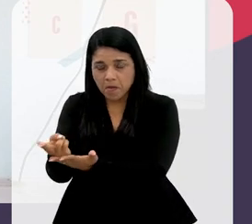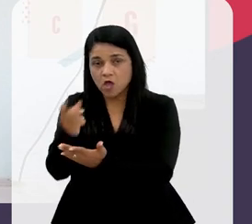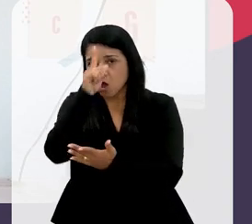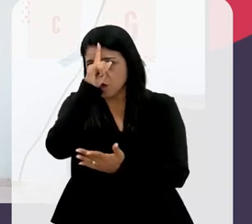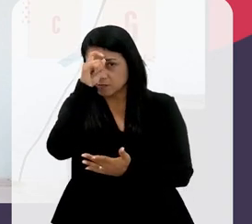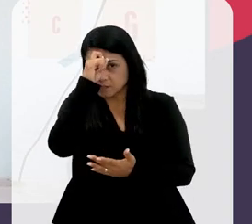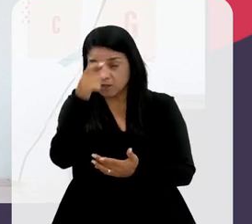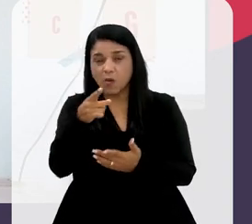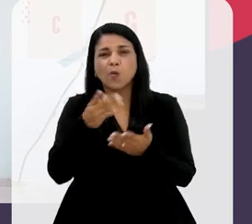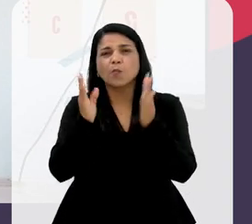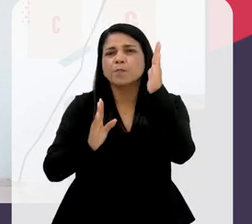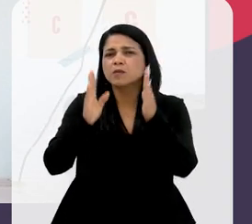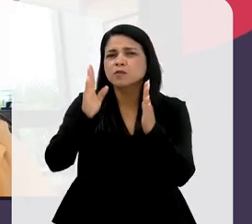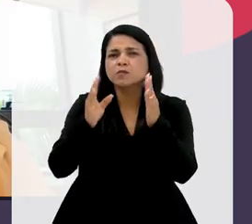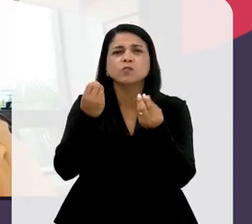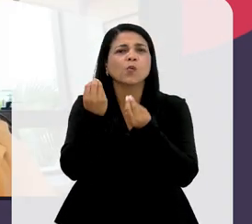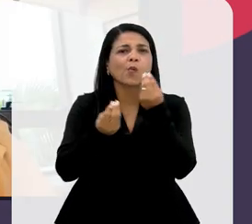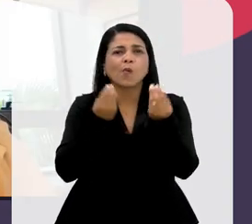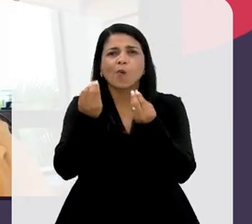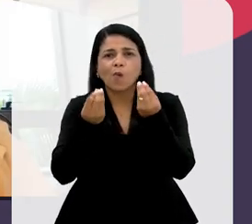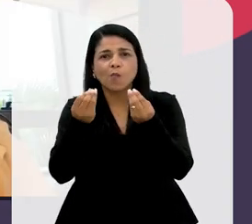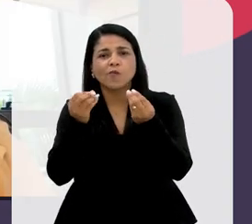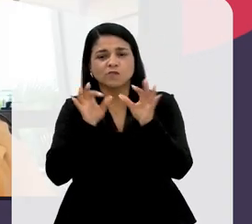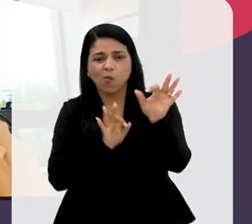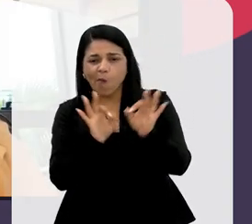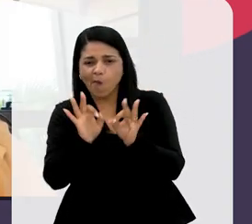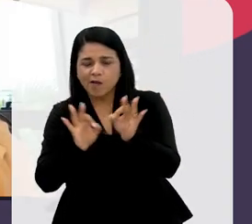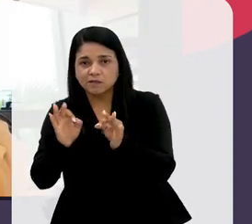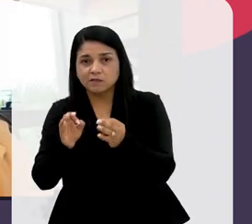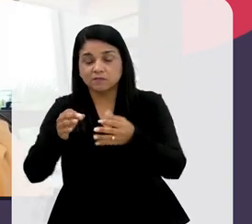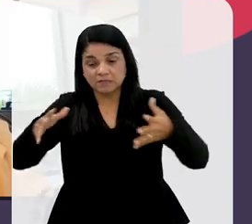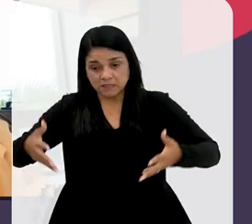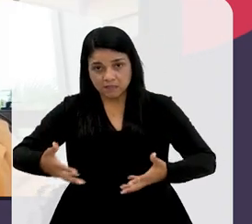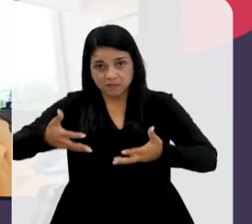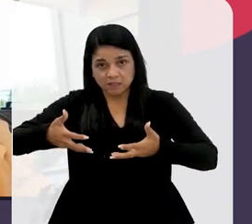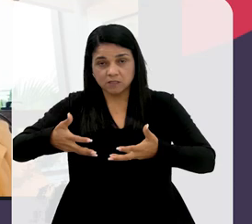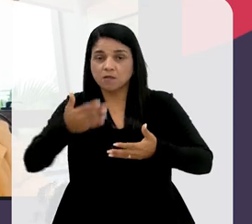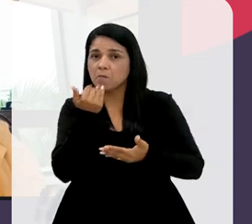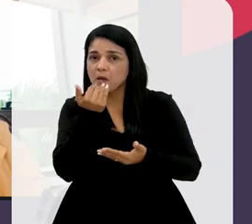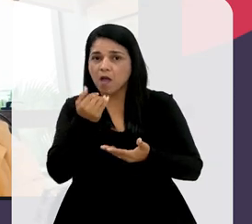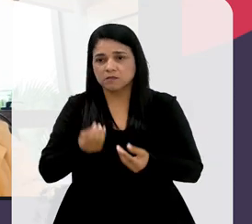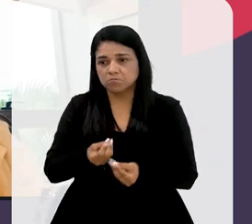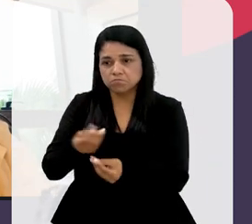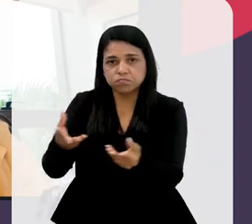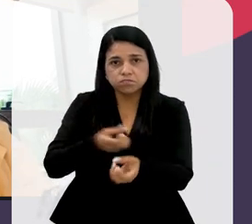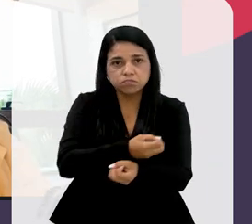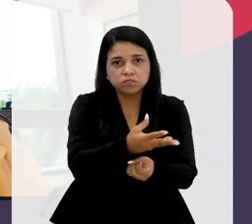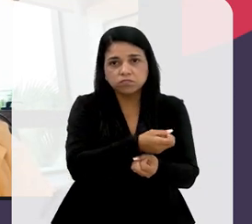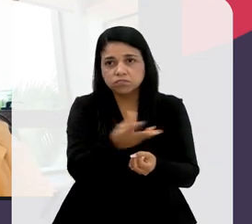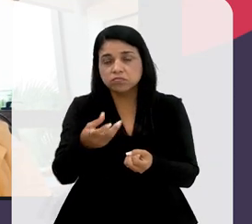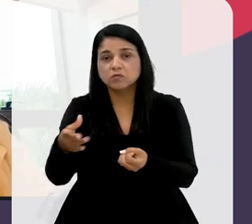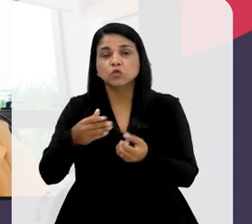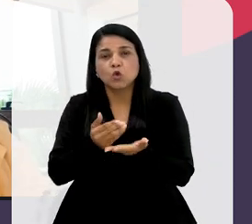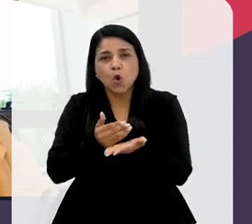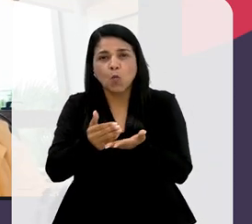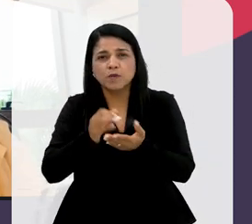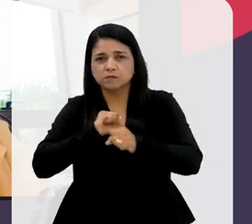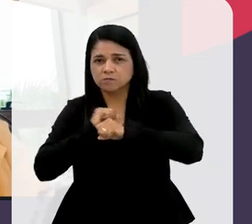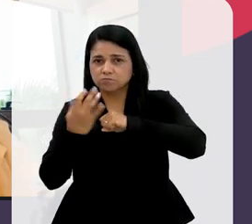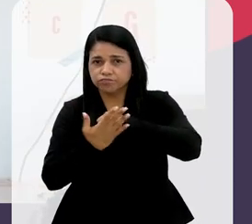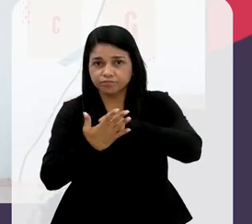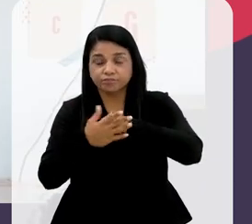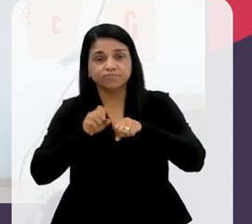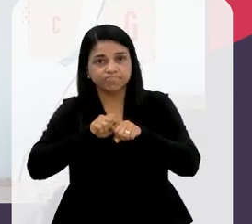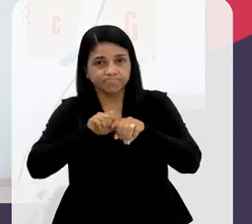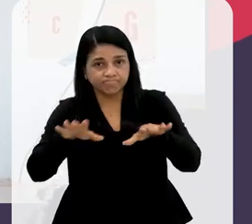conta pra gente como foi esse período. Você estava aí organizando a distribuição de cestas básicas, né, naquele começo de